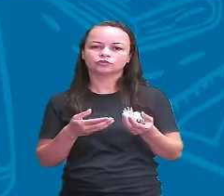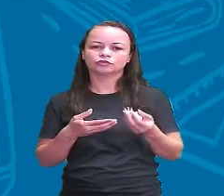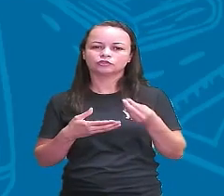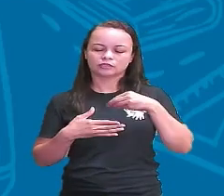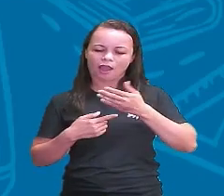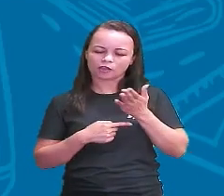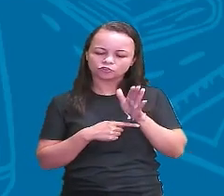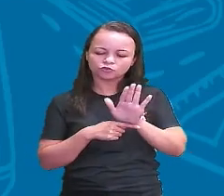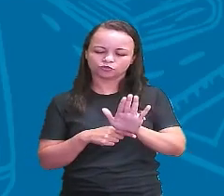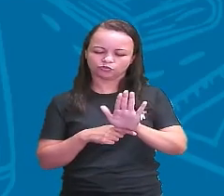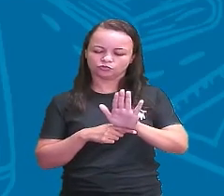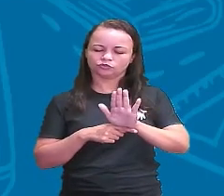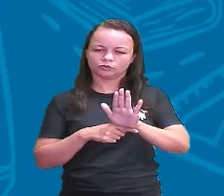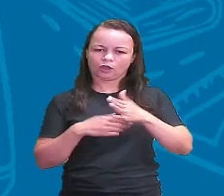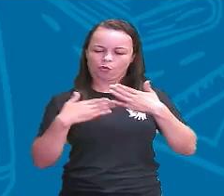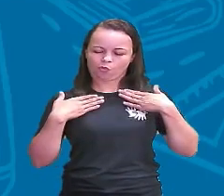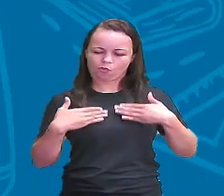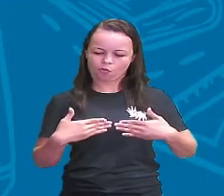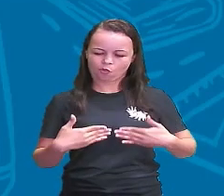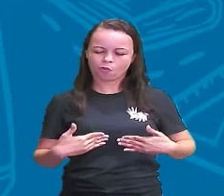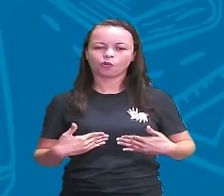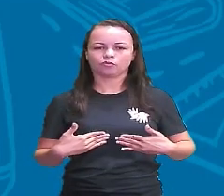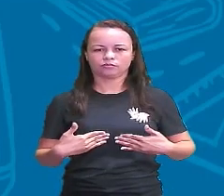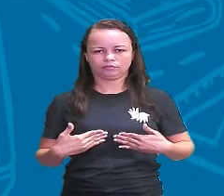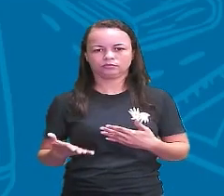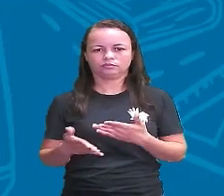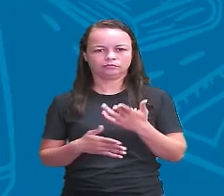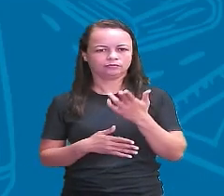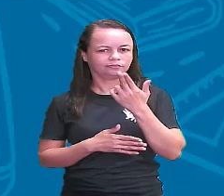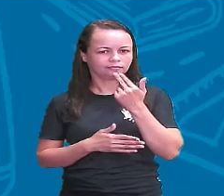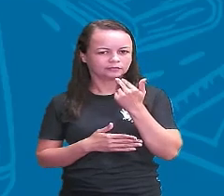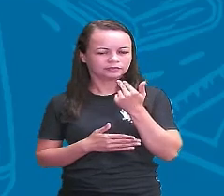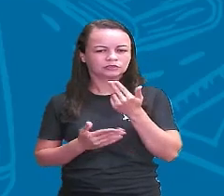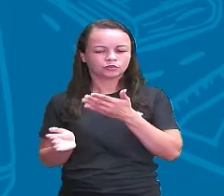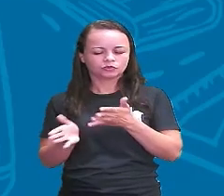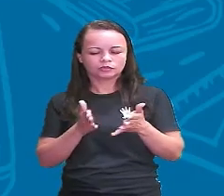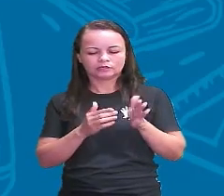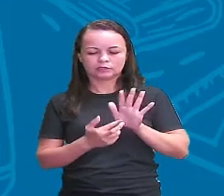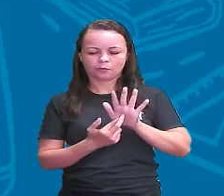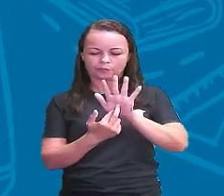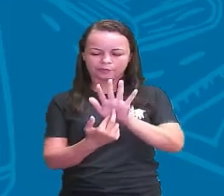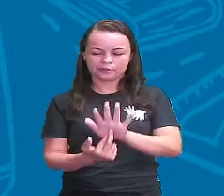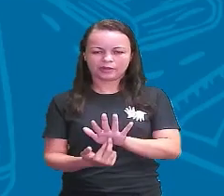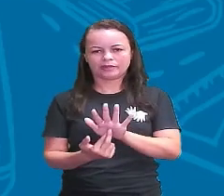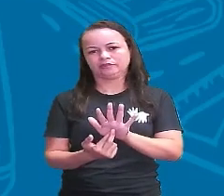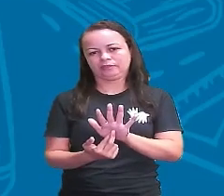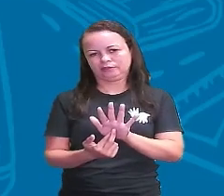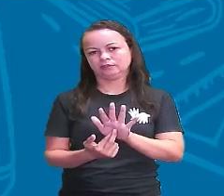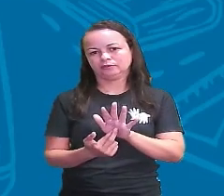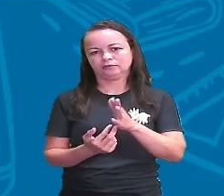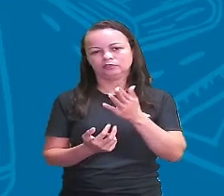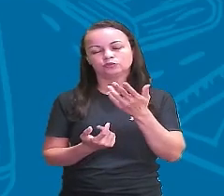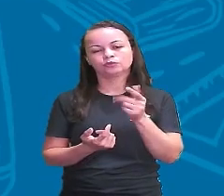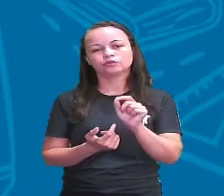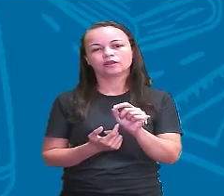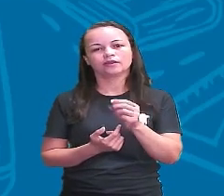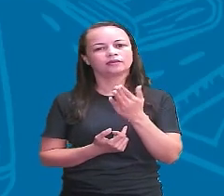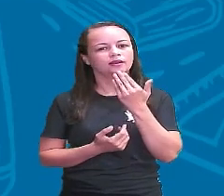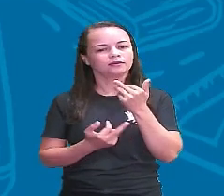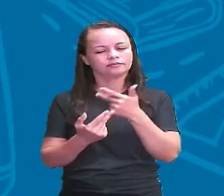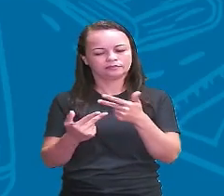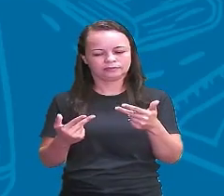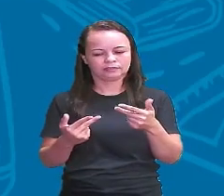certo? Aquilo que vai nutrir o nosso corpo, são os nutrientes que estão presentes nos alimentos e que vão